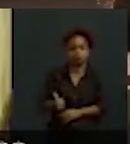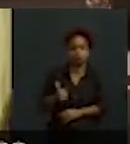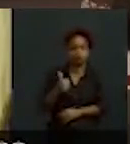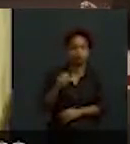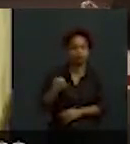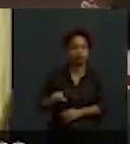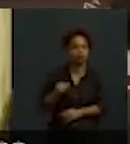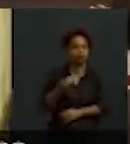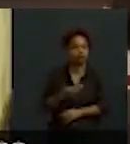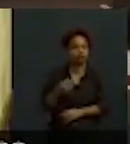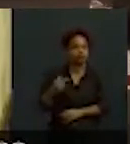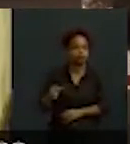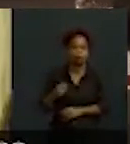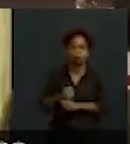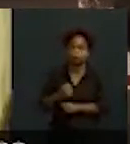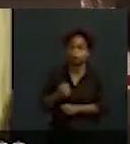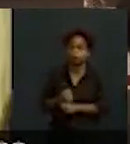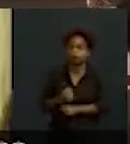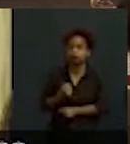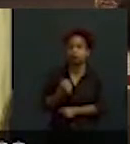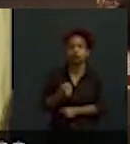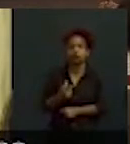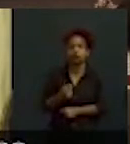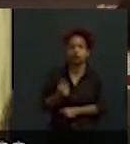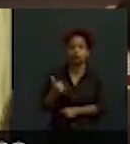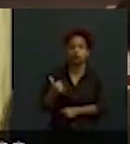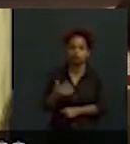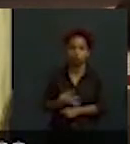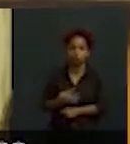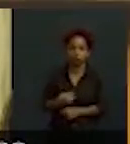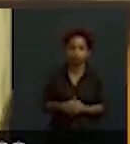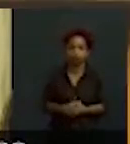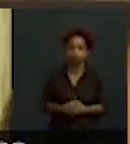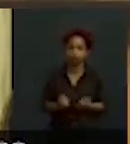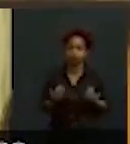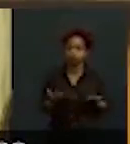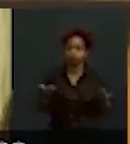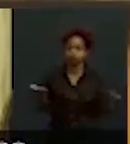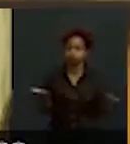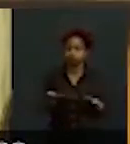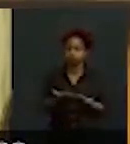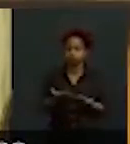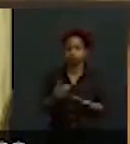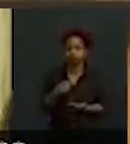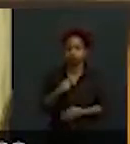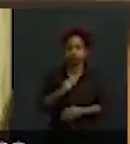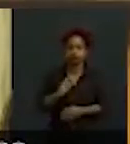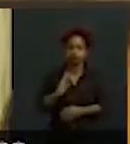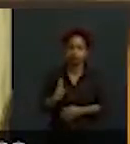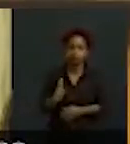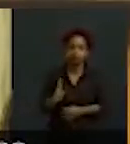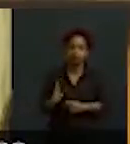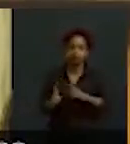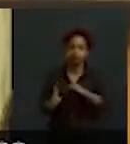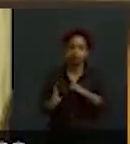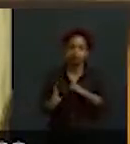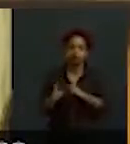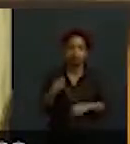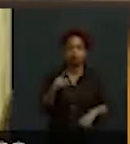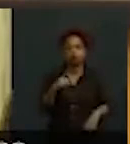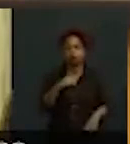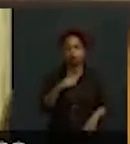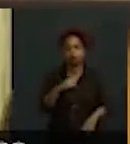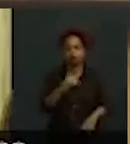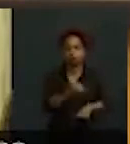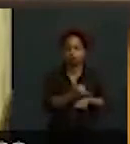1937 de 2014. A condecoração é representada por uma insígnia de metal com